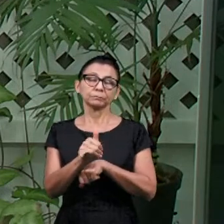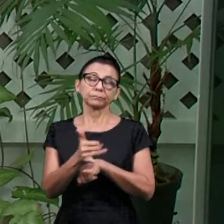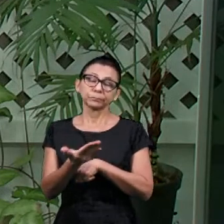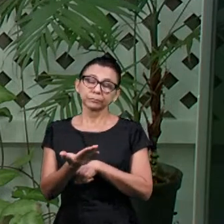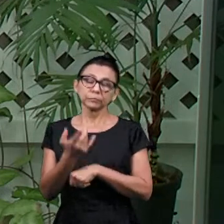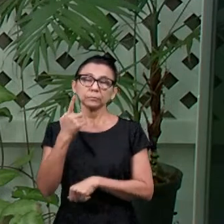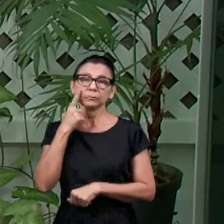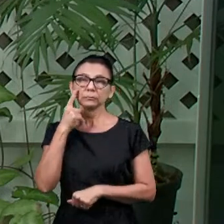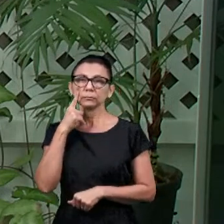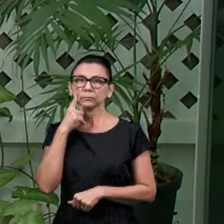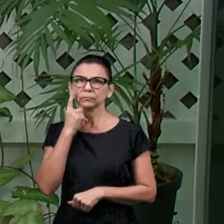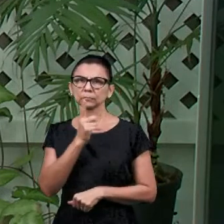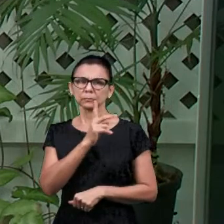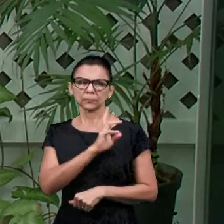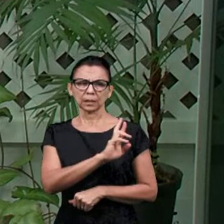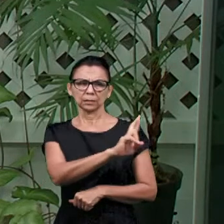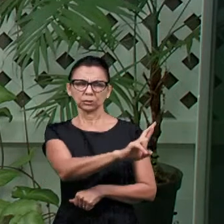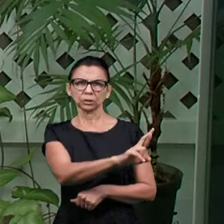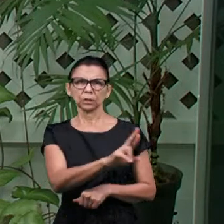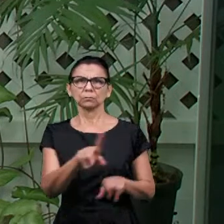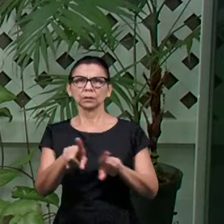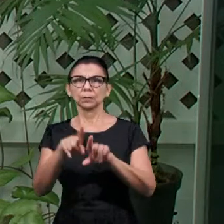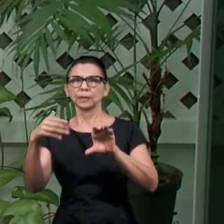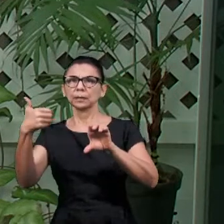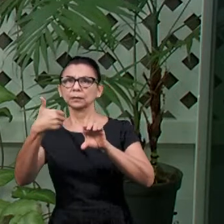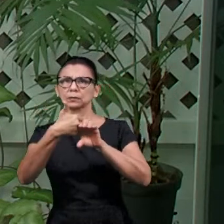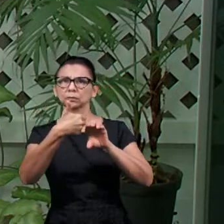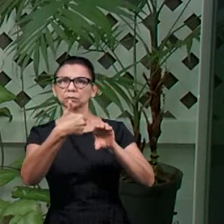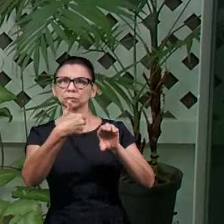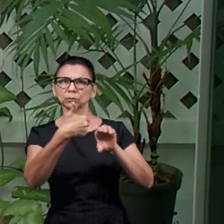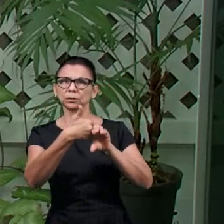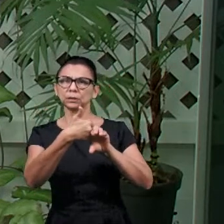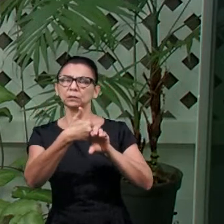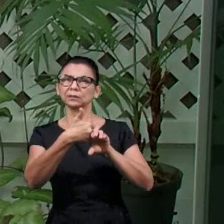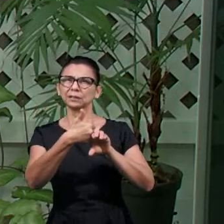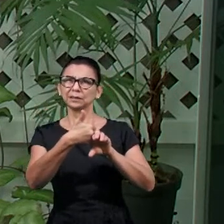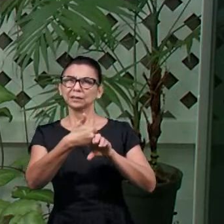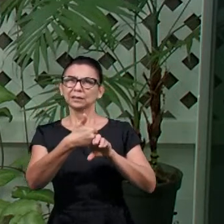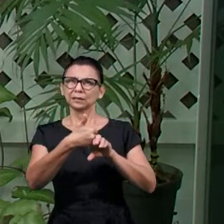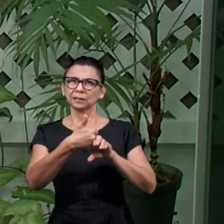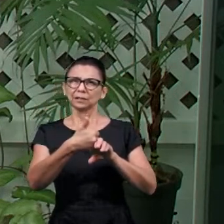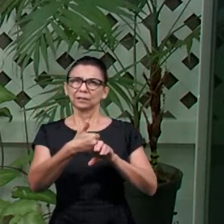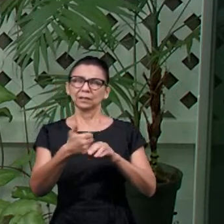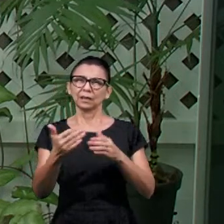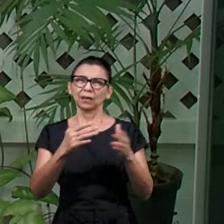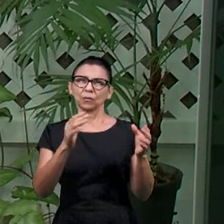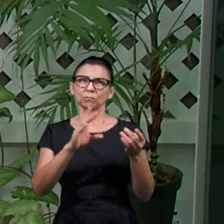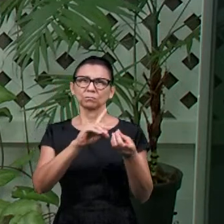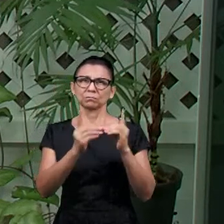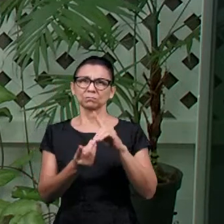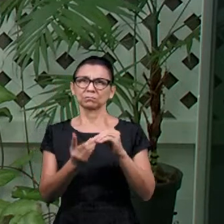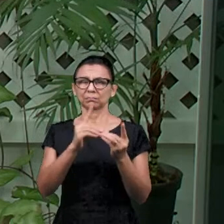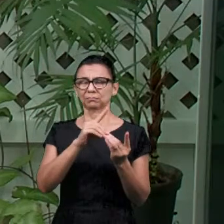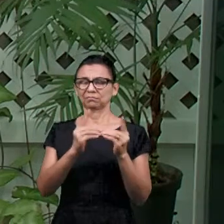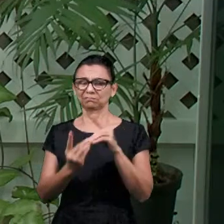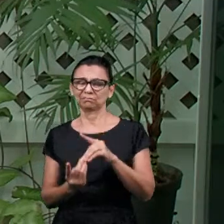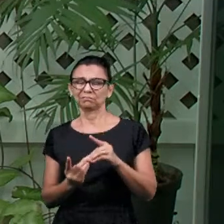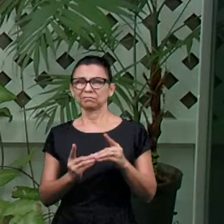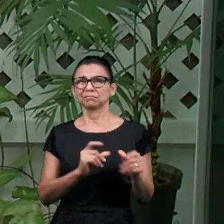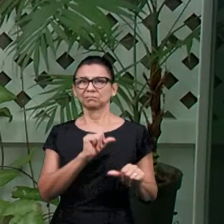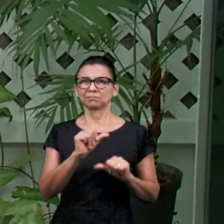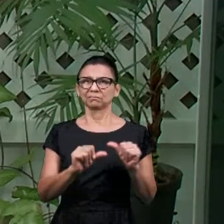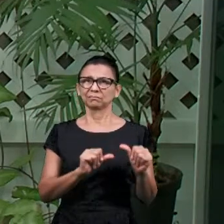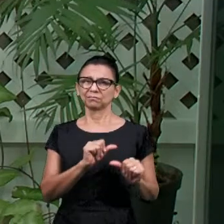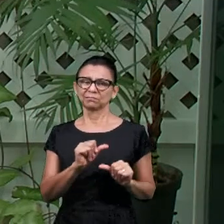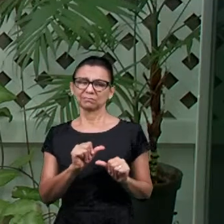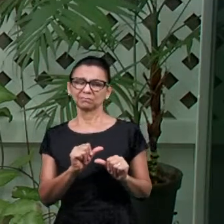religião, até mesmo o cristianismo, deturpado, de certa forma, em alguns lugares, em algumas partes, você vai ver o que aconteceu.